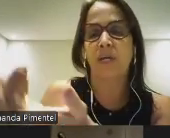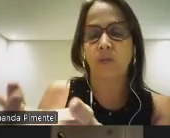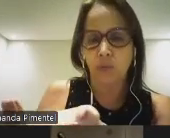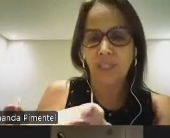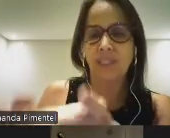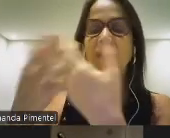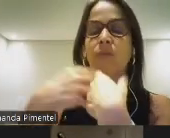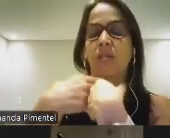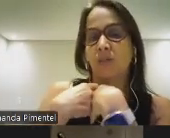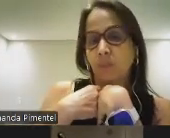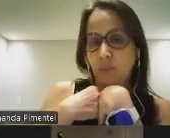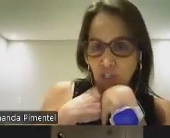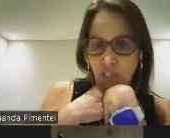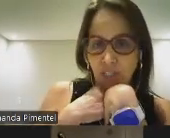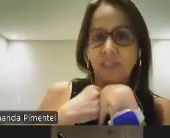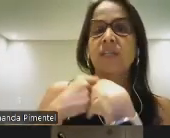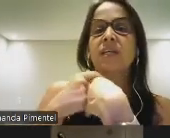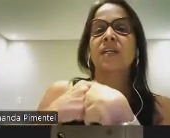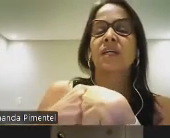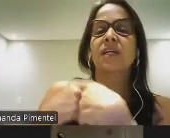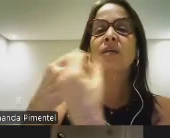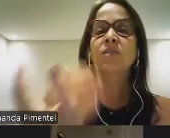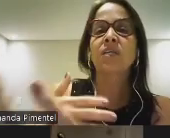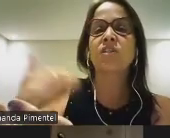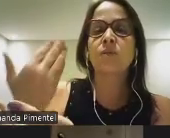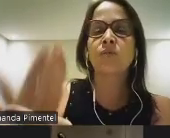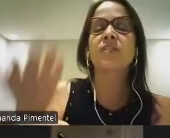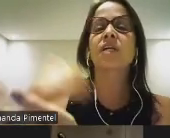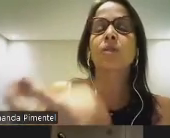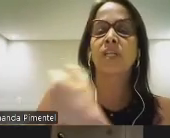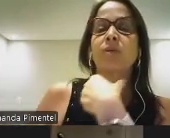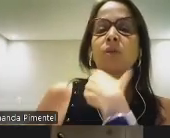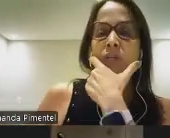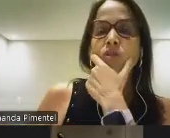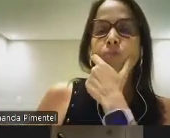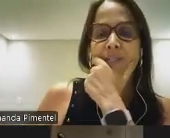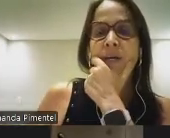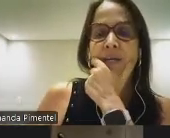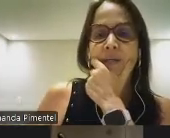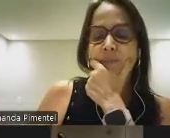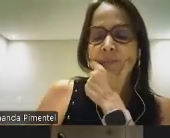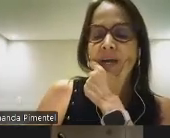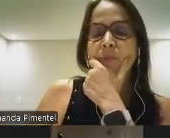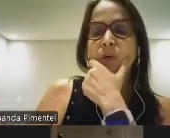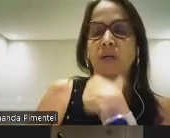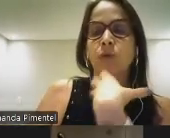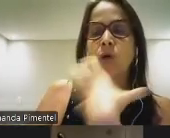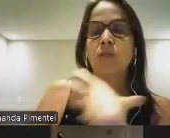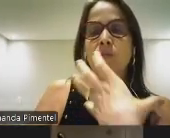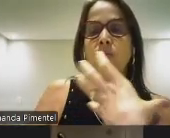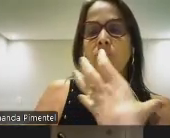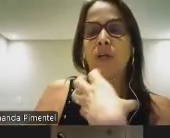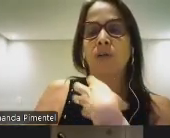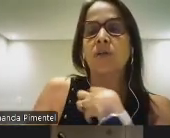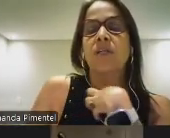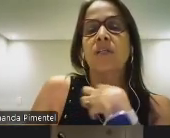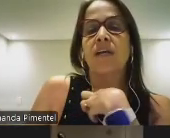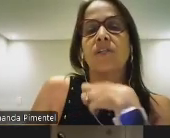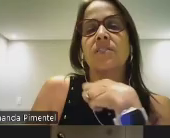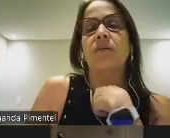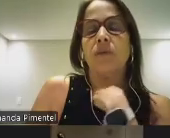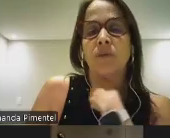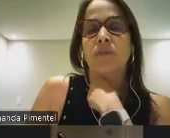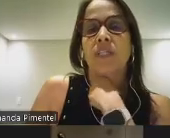grau de abertura, determinado por a gente, que não seja suficiente para diminuir o espaço aéreo, tá? Porque a